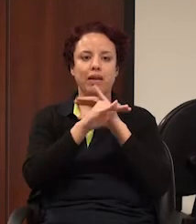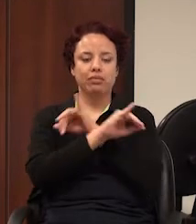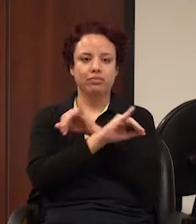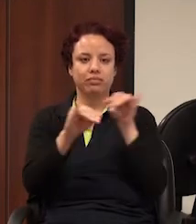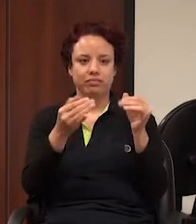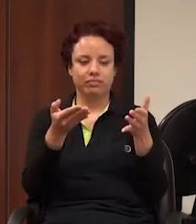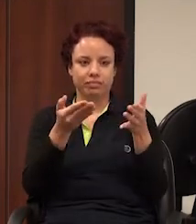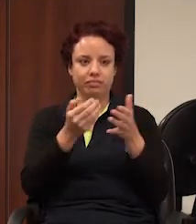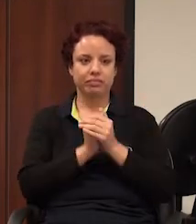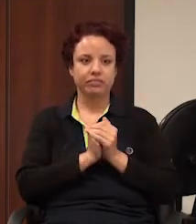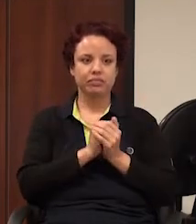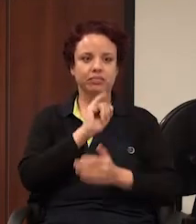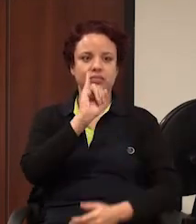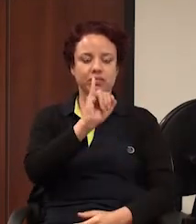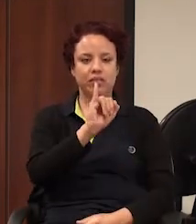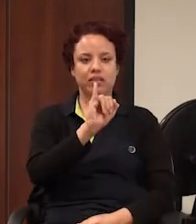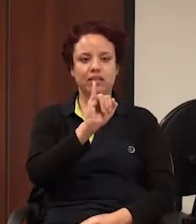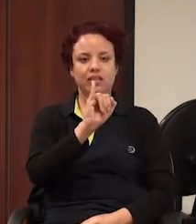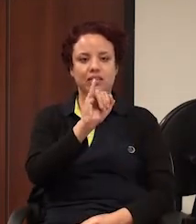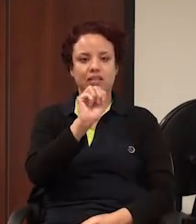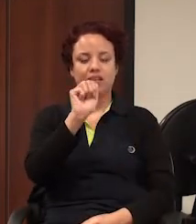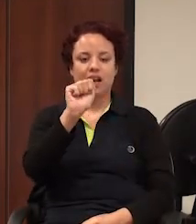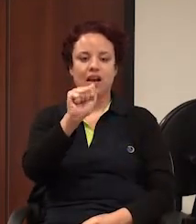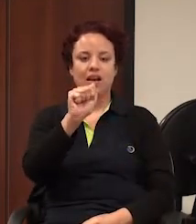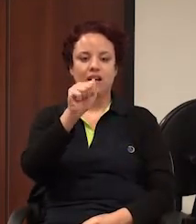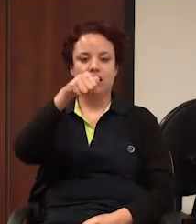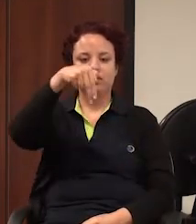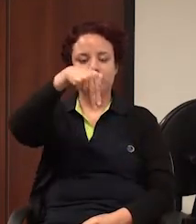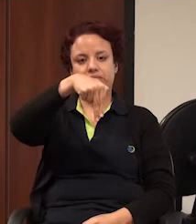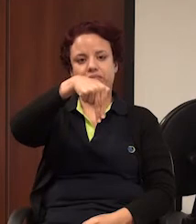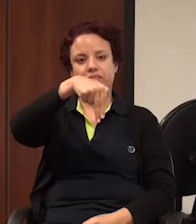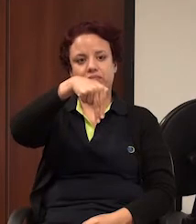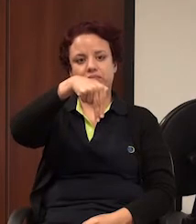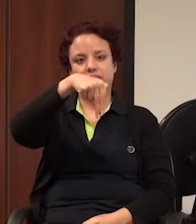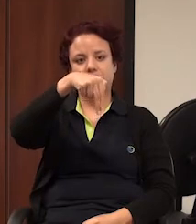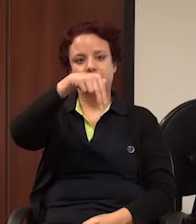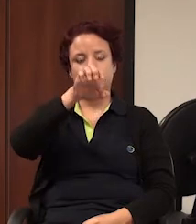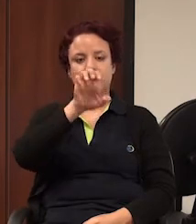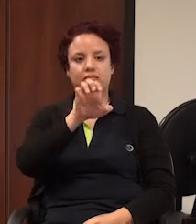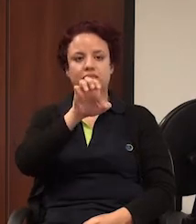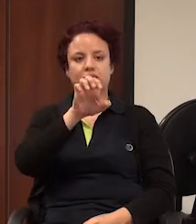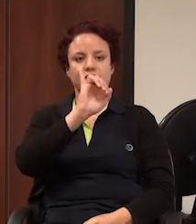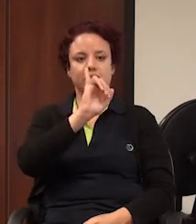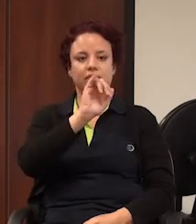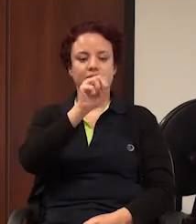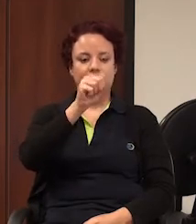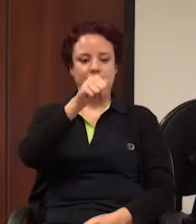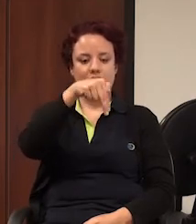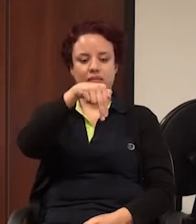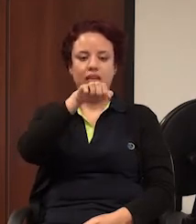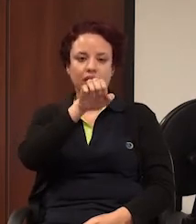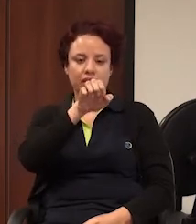vocês aqui. É I de igreja, A de amor, N de navio e E de escola,